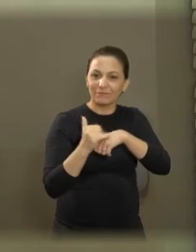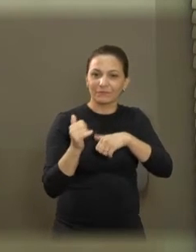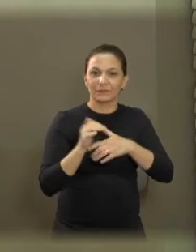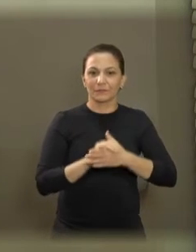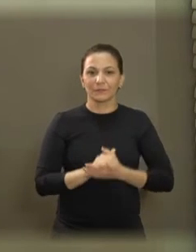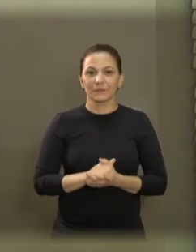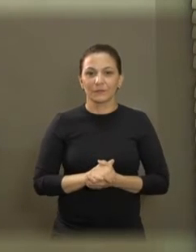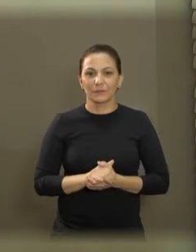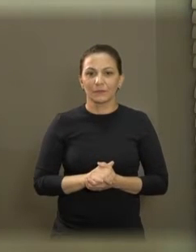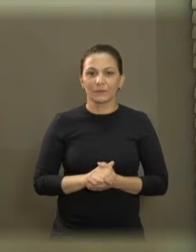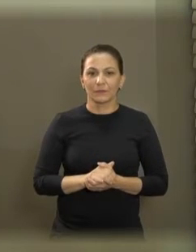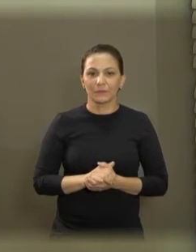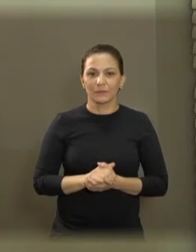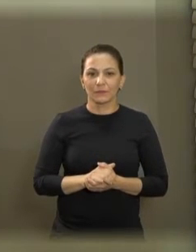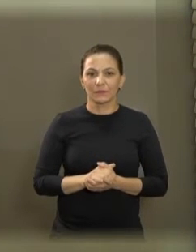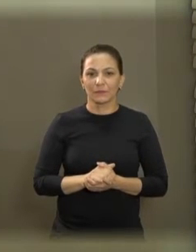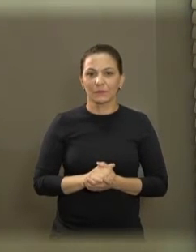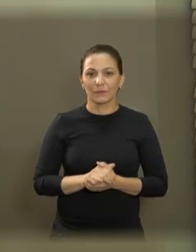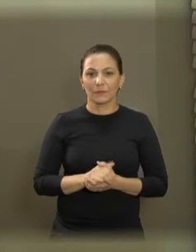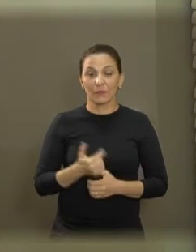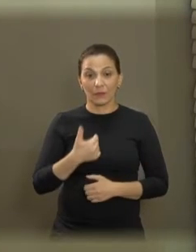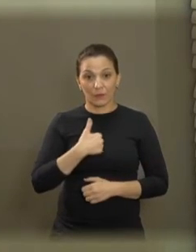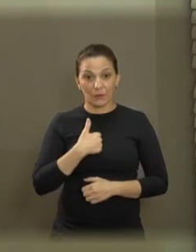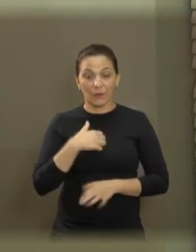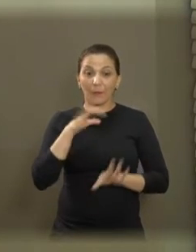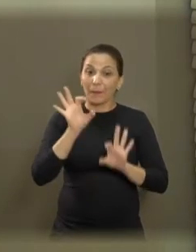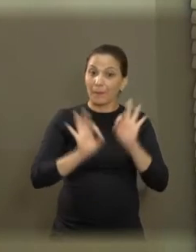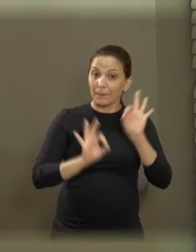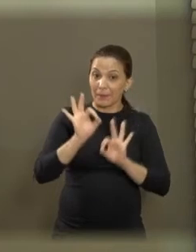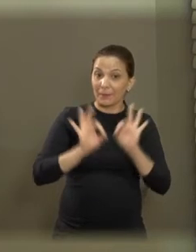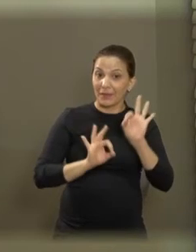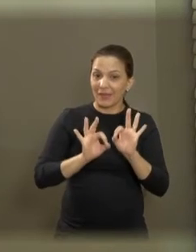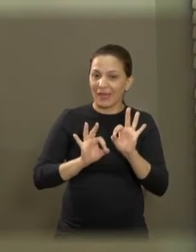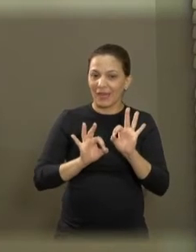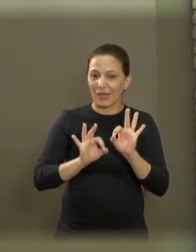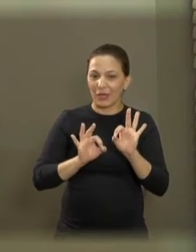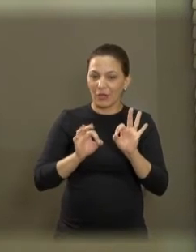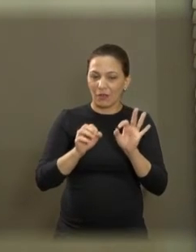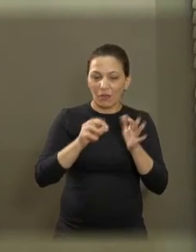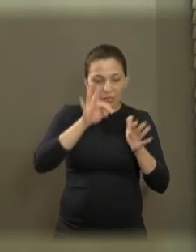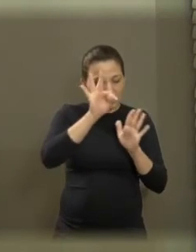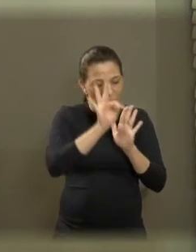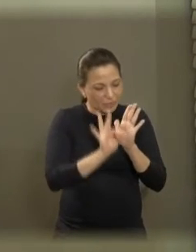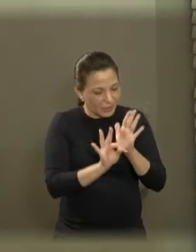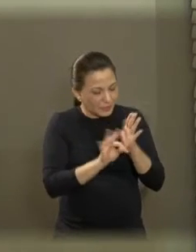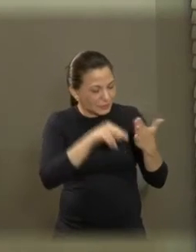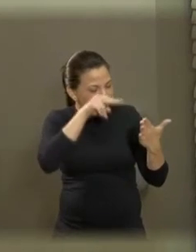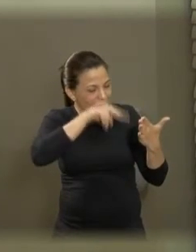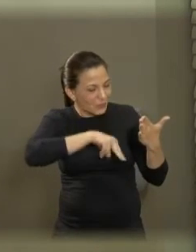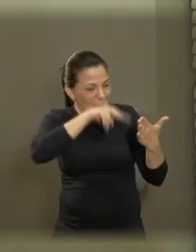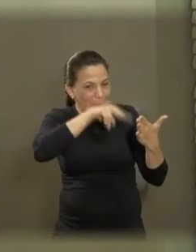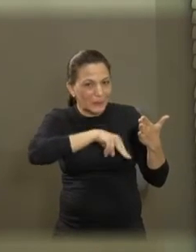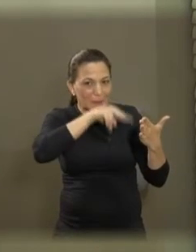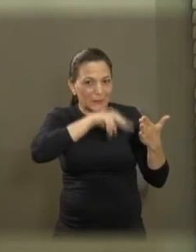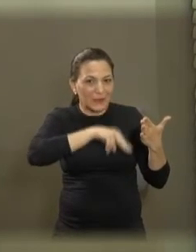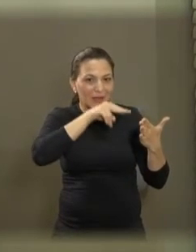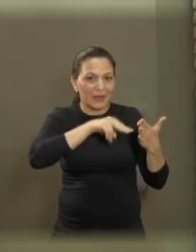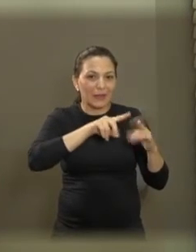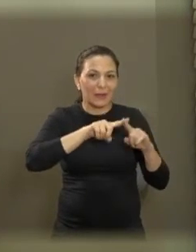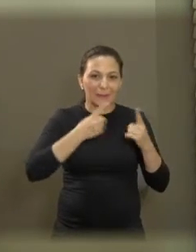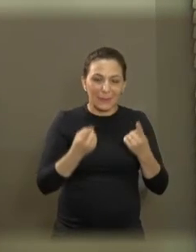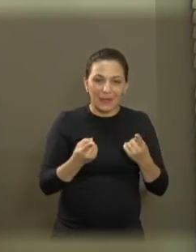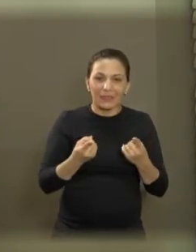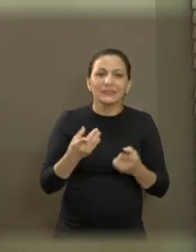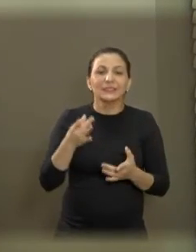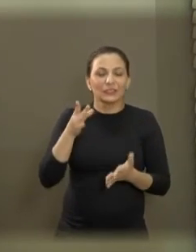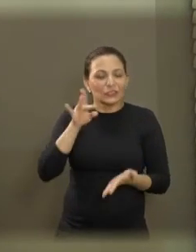E com relação a isso, eu preparei aqui uma colinha, porque pessoalmente nós somos muito colegas,